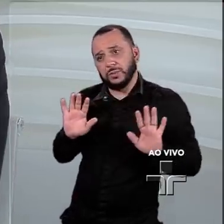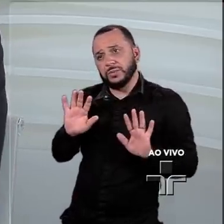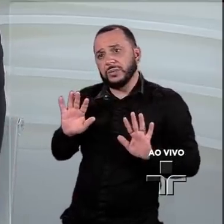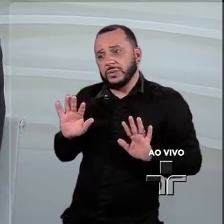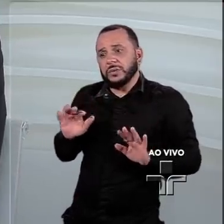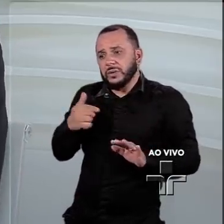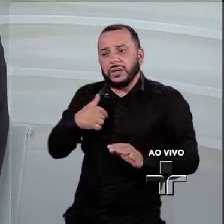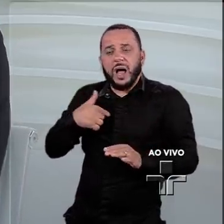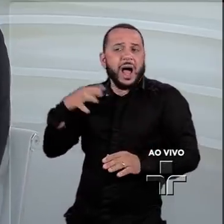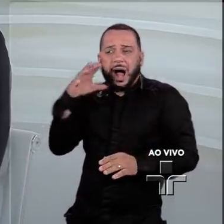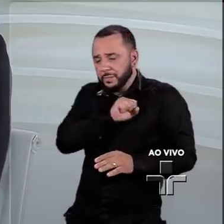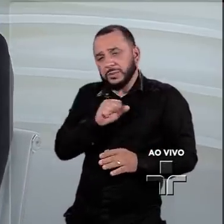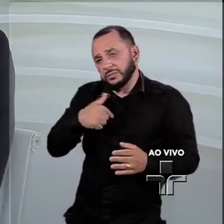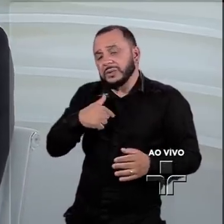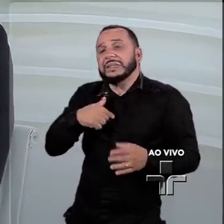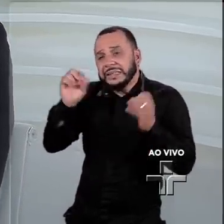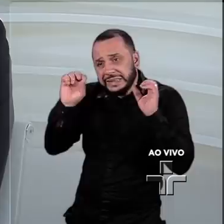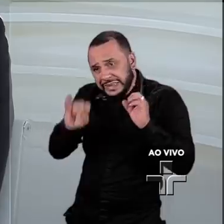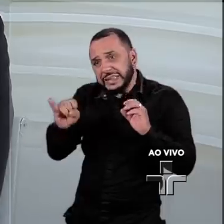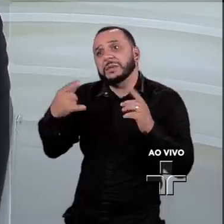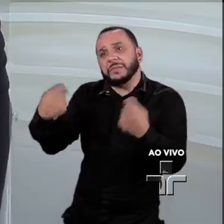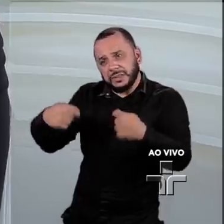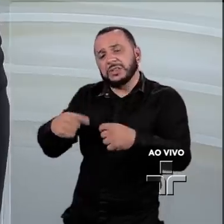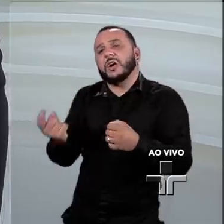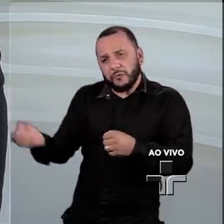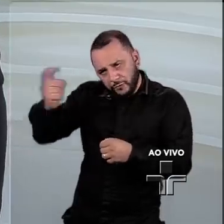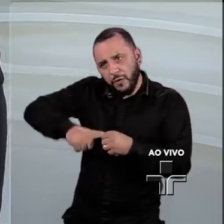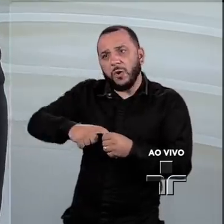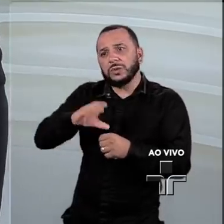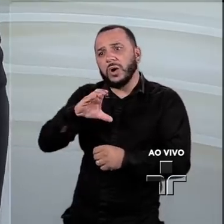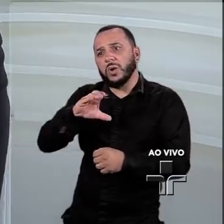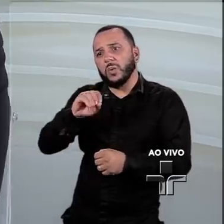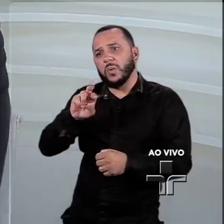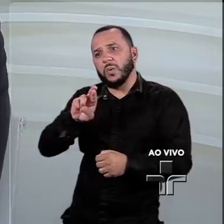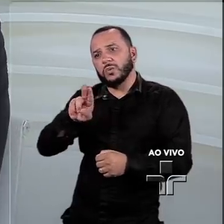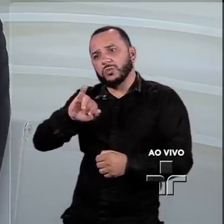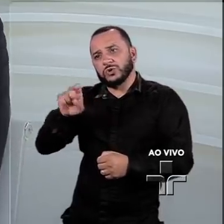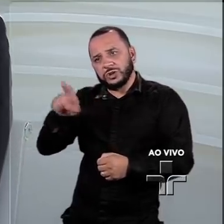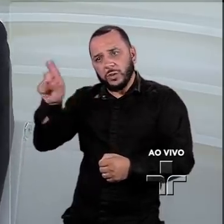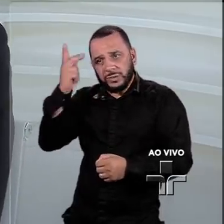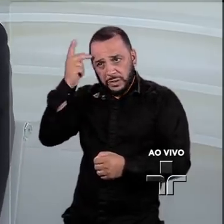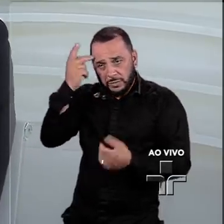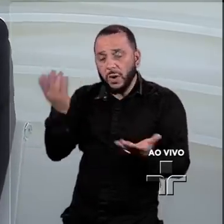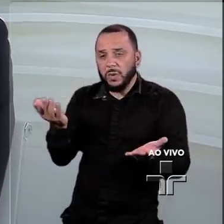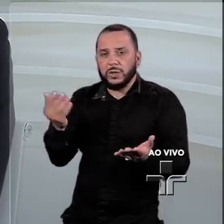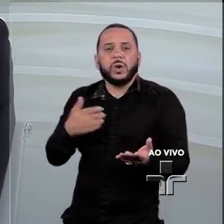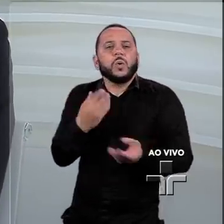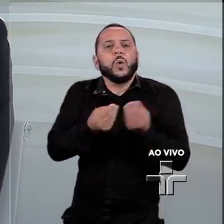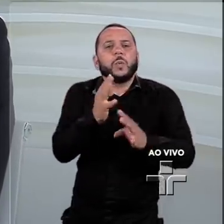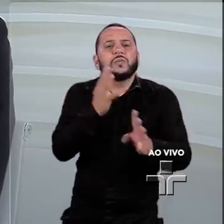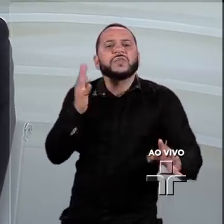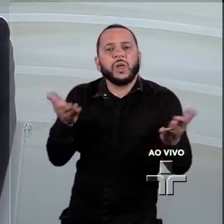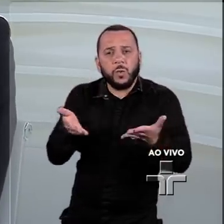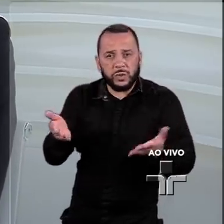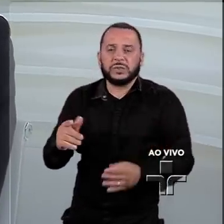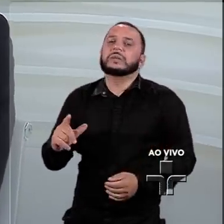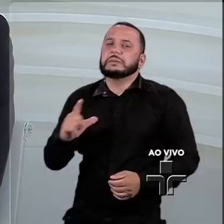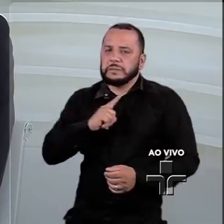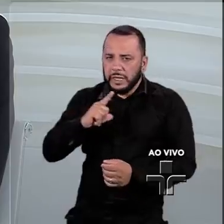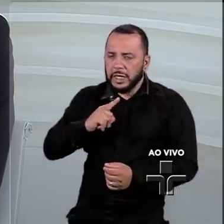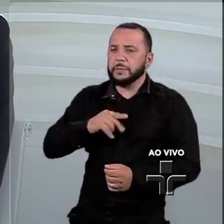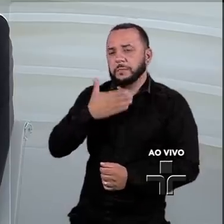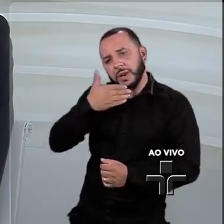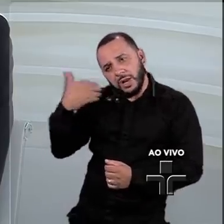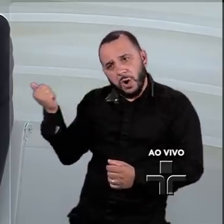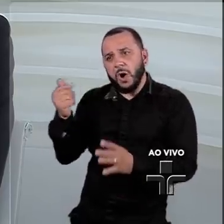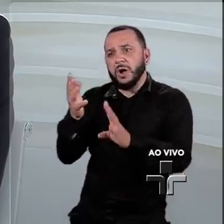isso. Havendo necessidade, nós vamos voltar a fazer Corujão aqui na cidade de São Paulo. E como que estão as filas hoje? Elas estão melhores do que estavam. Hoje,